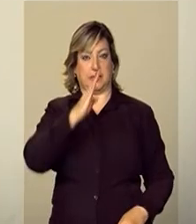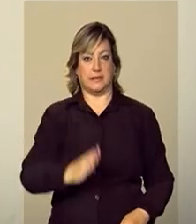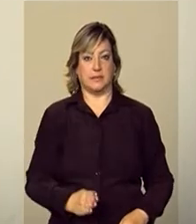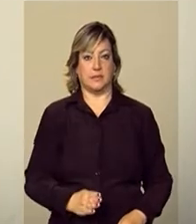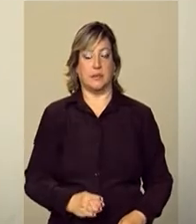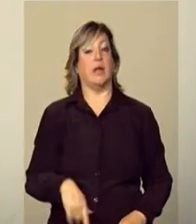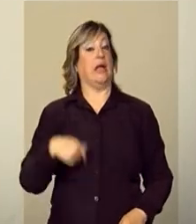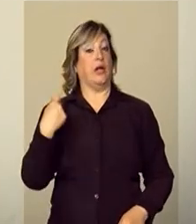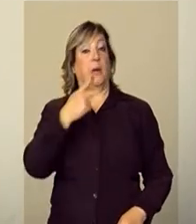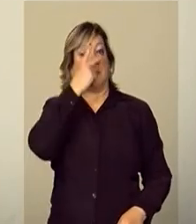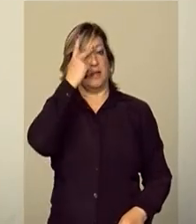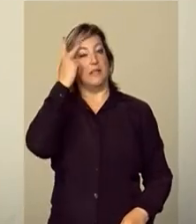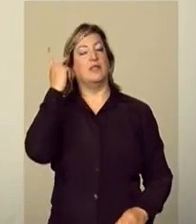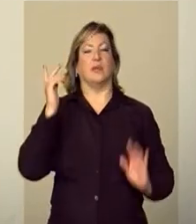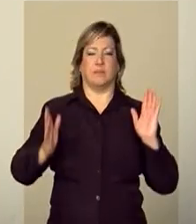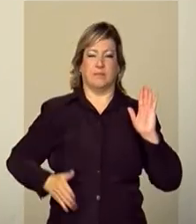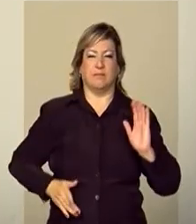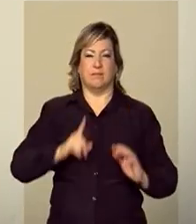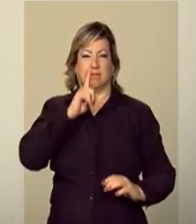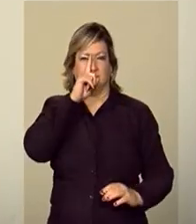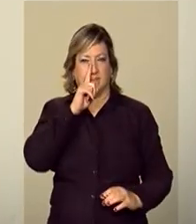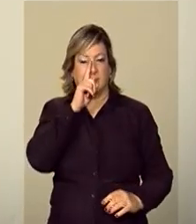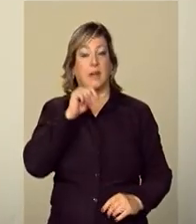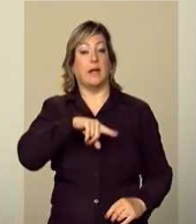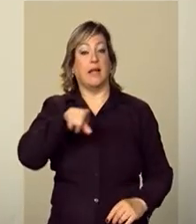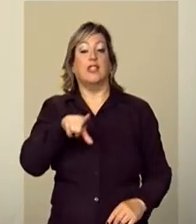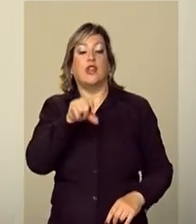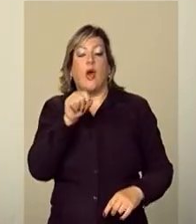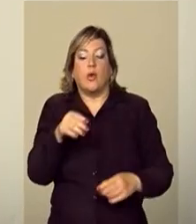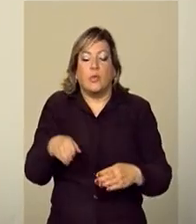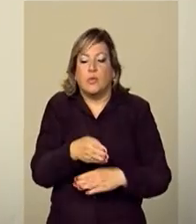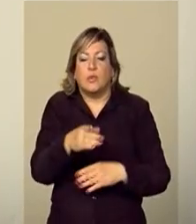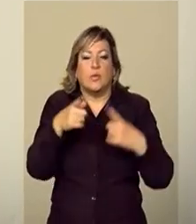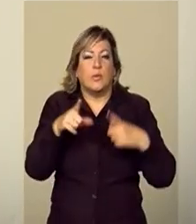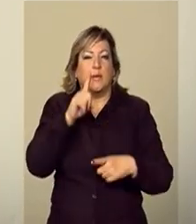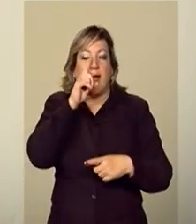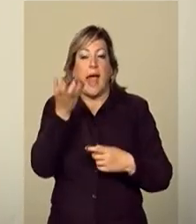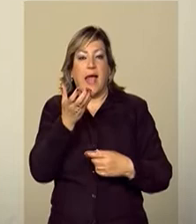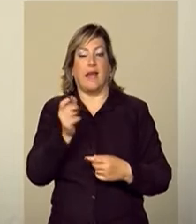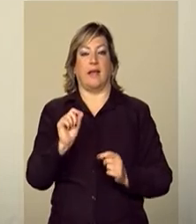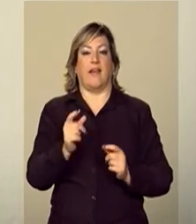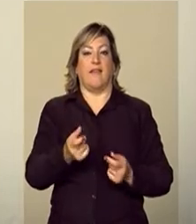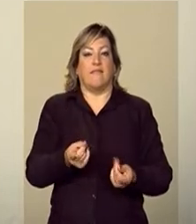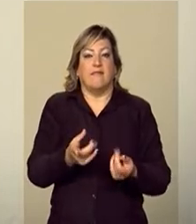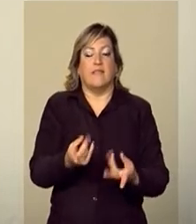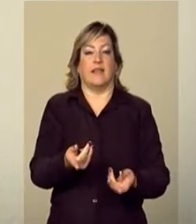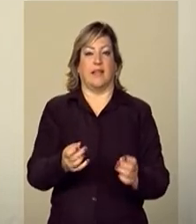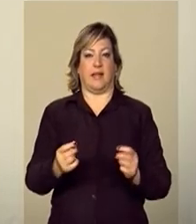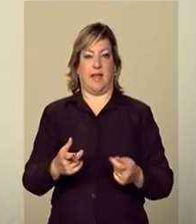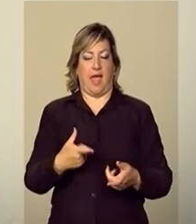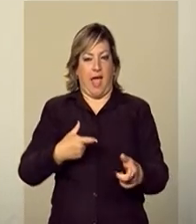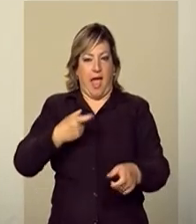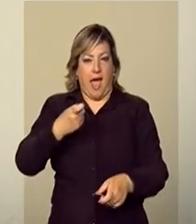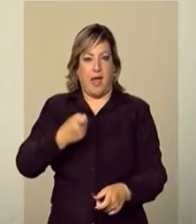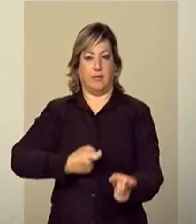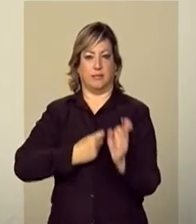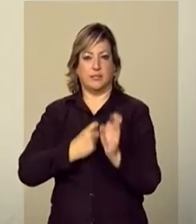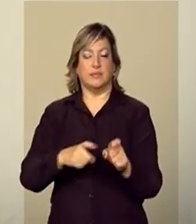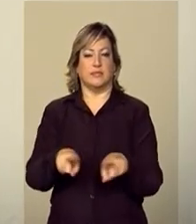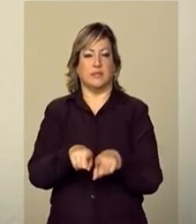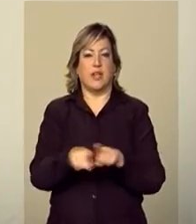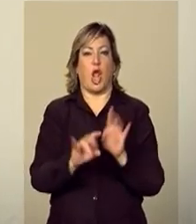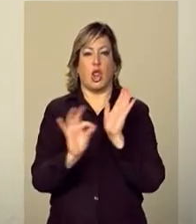e os criminosos escolhem as regiões mais vulneráveis da nossa Fronteira para o tráfico de armas e de drogas e também para o